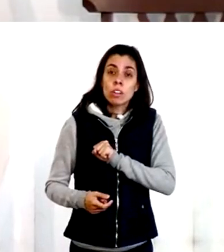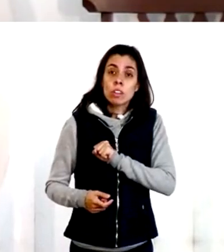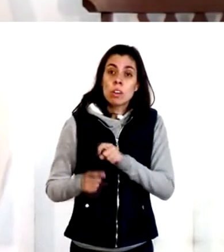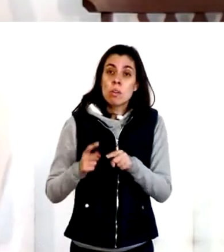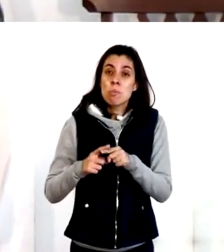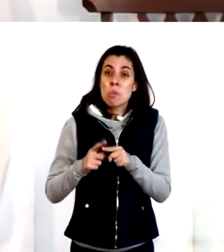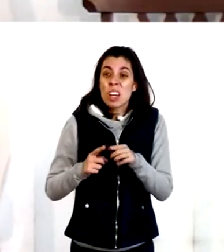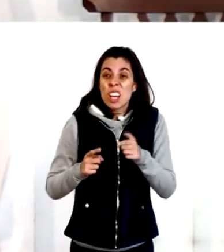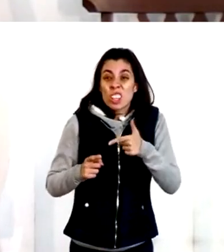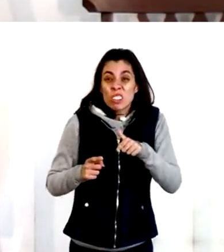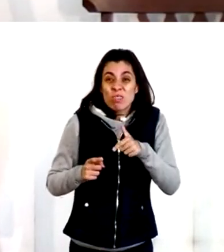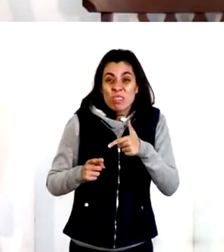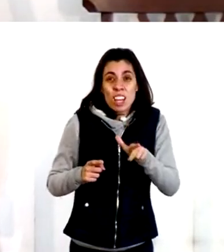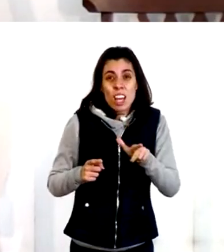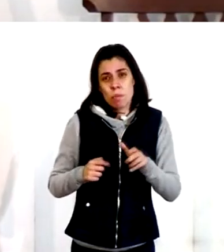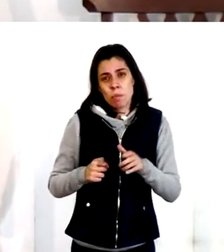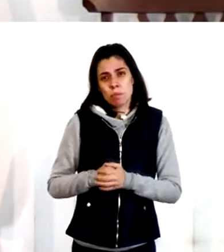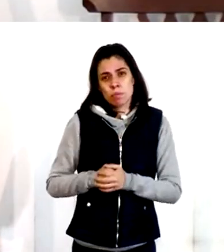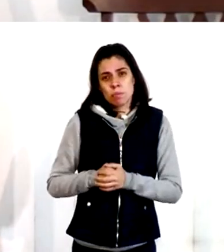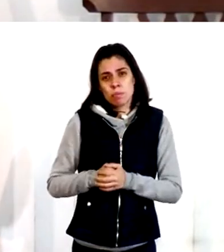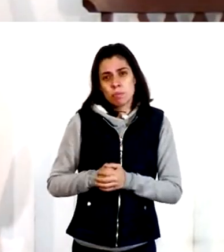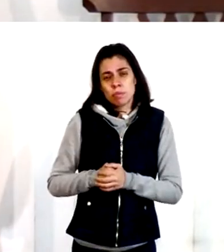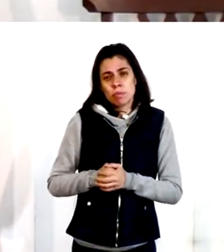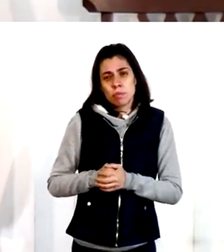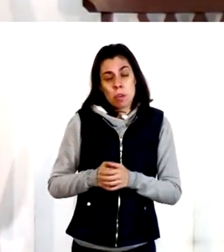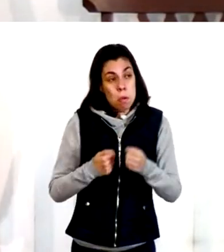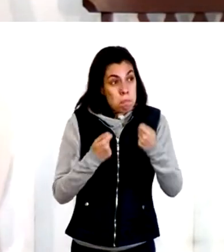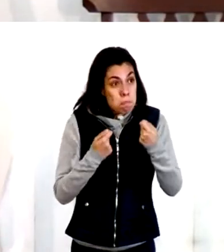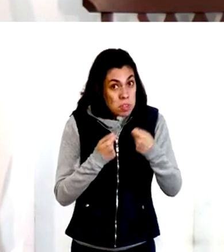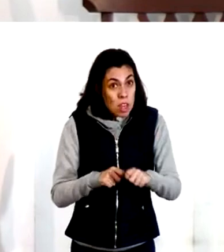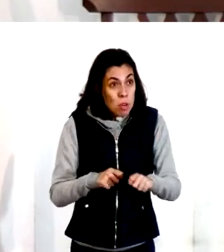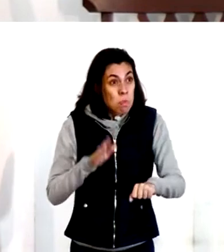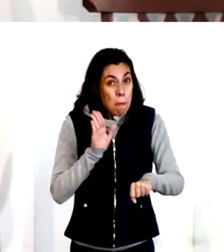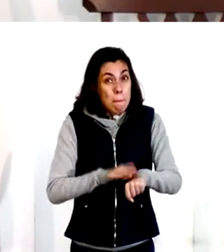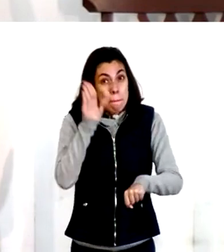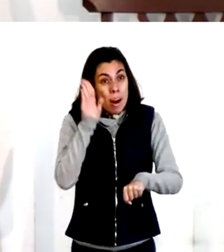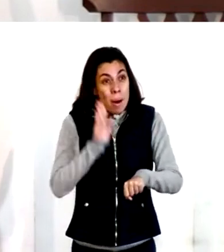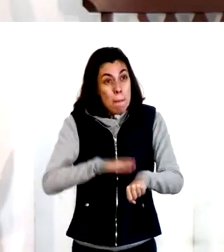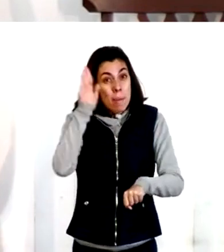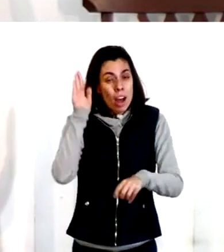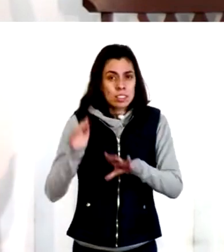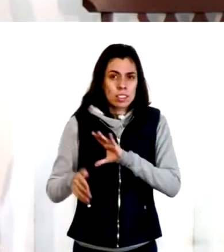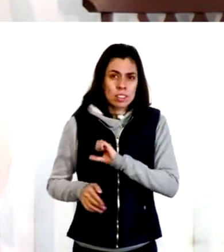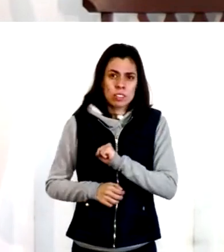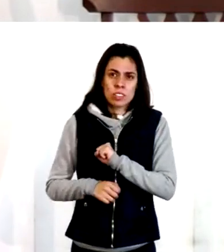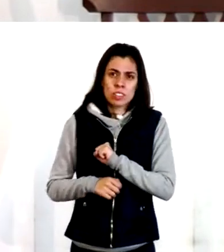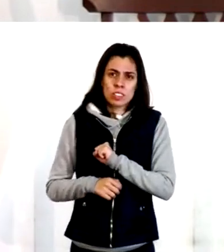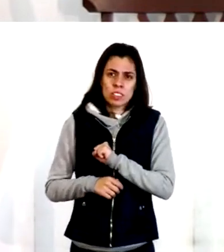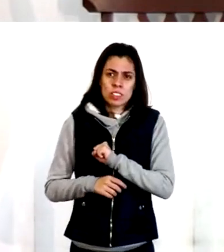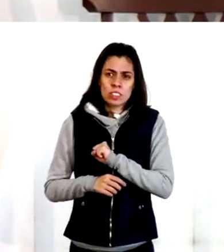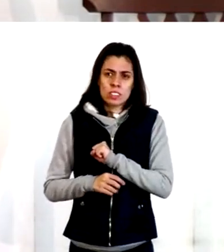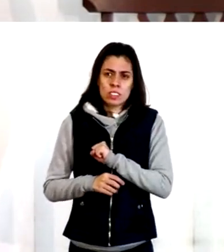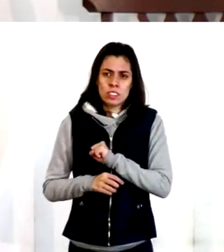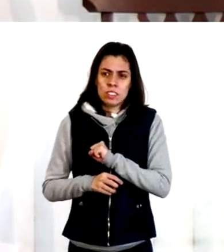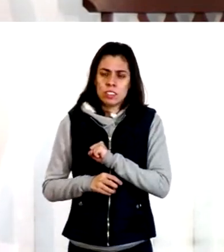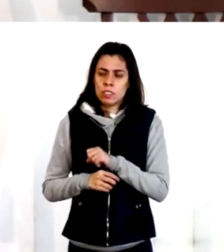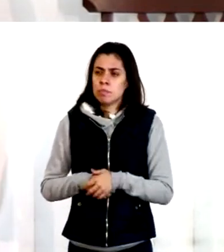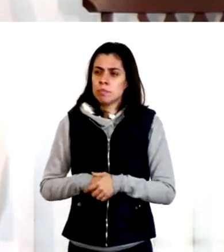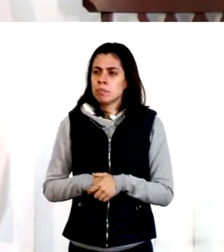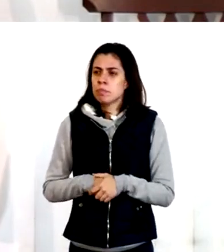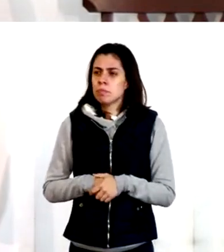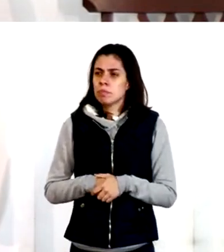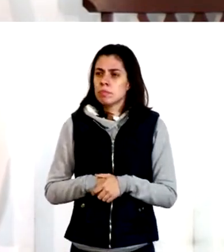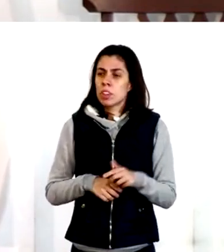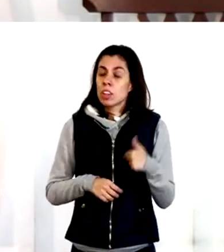esse amor, me dá essa compaixão, eu tenho o exemplo maior, mas muitas vezes nós estamos tão apegados